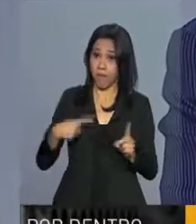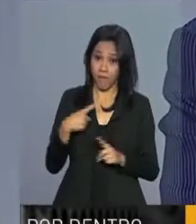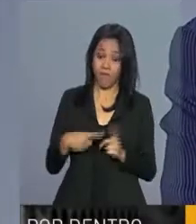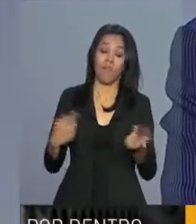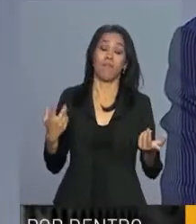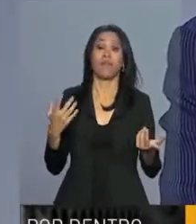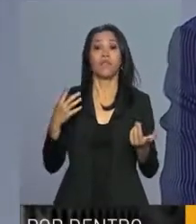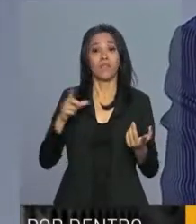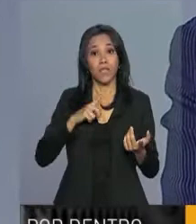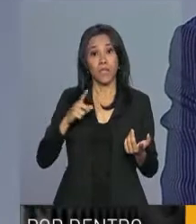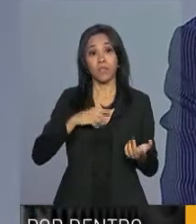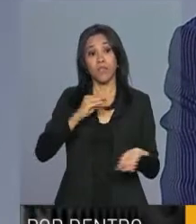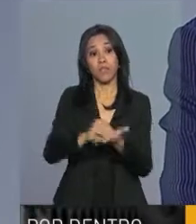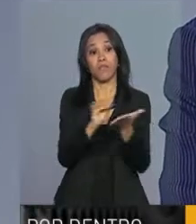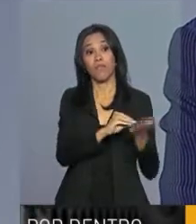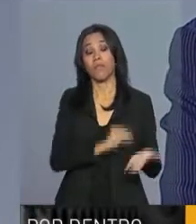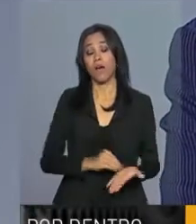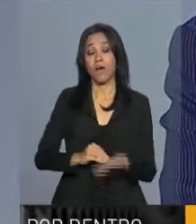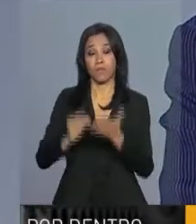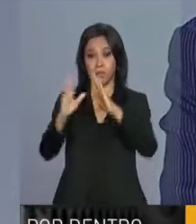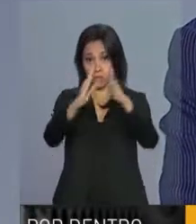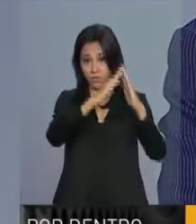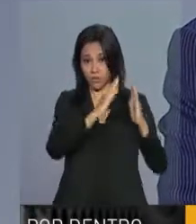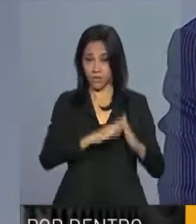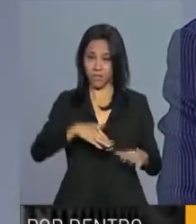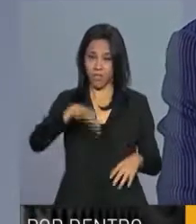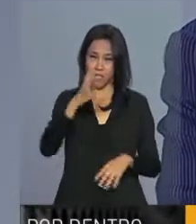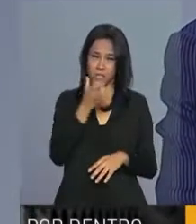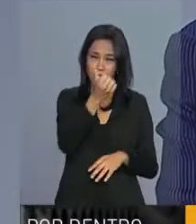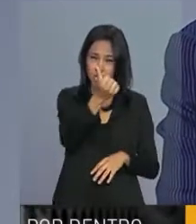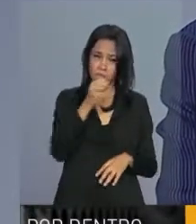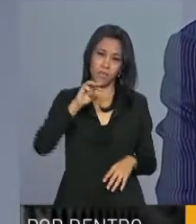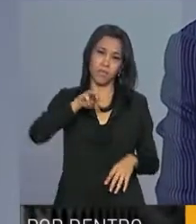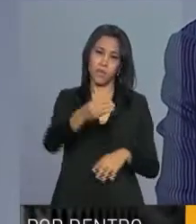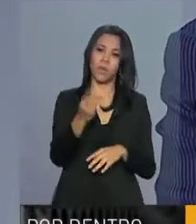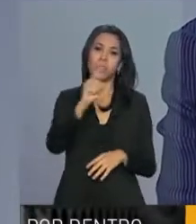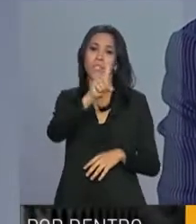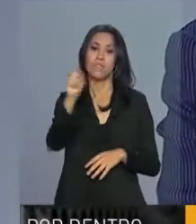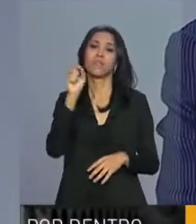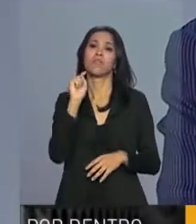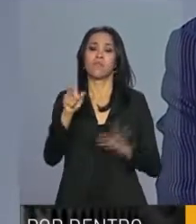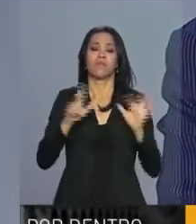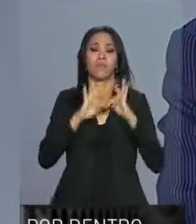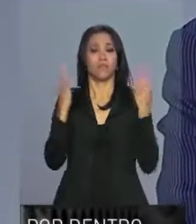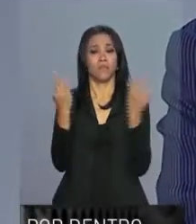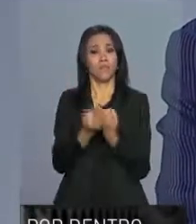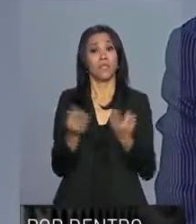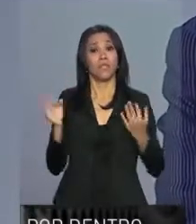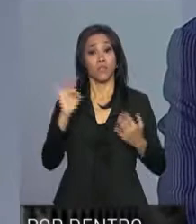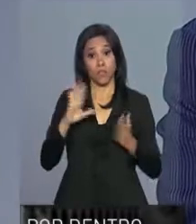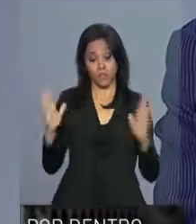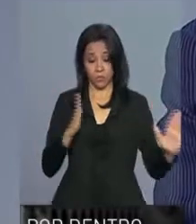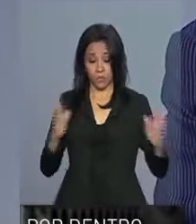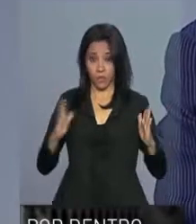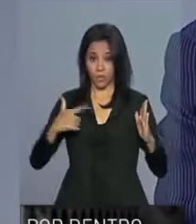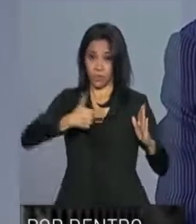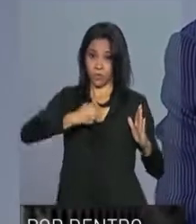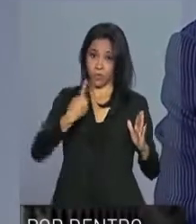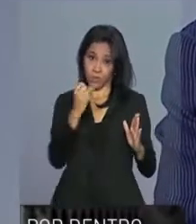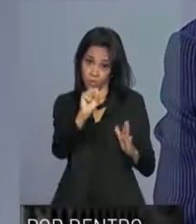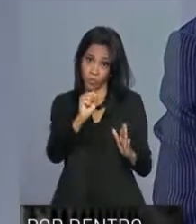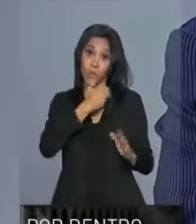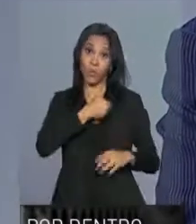nós temos um défice habitacional para mais de 6 milhões e 100 mil famílias em todo o país somente em 2018 o governo federal